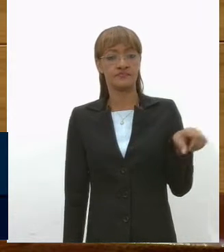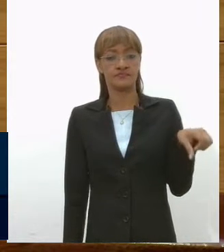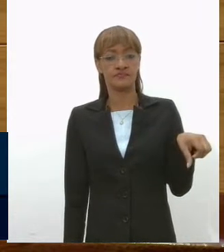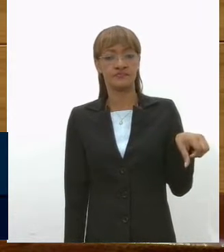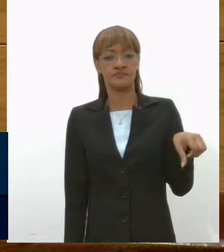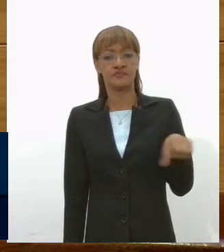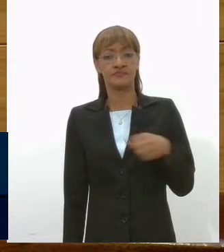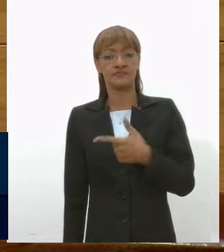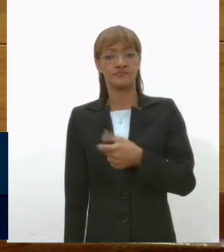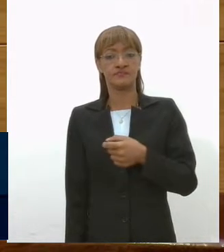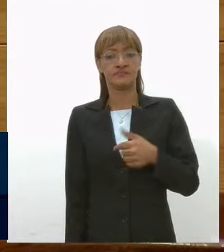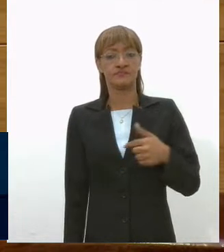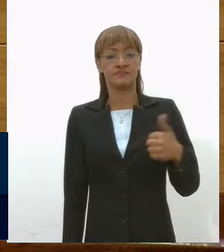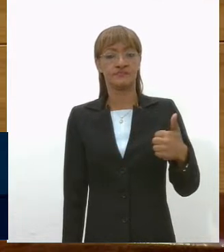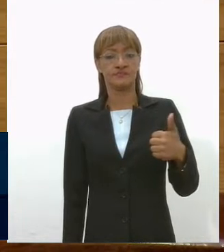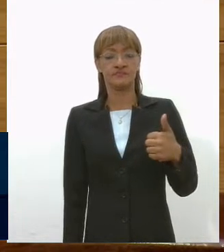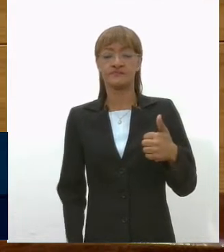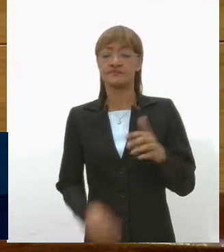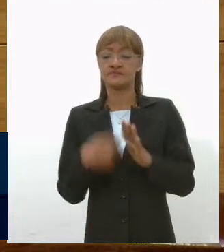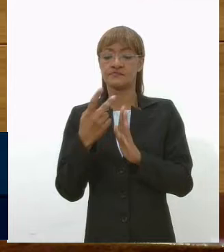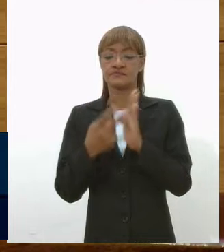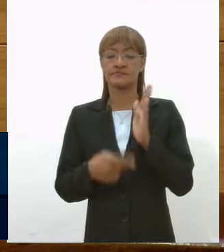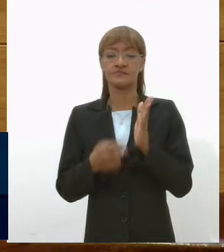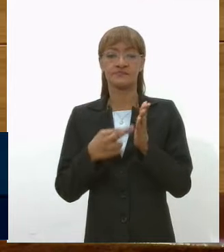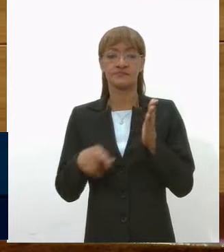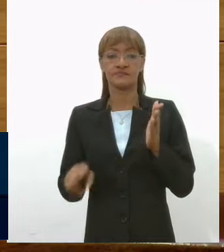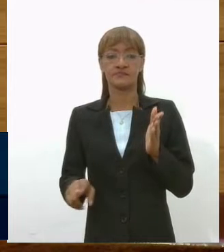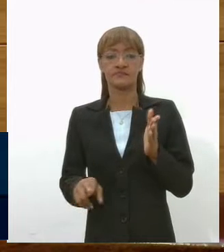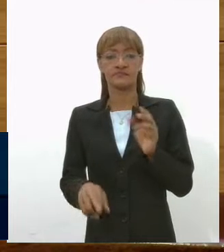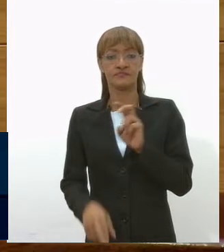339/2021. E os projetos de resolução número